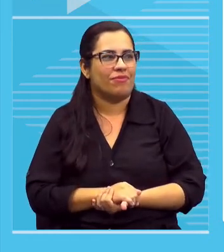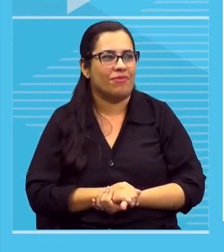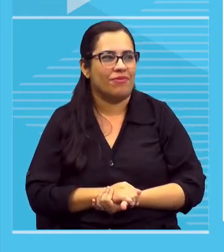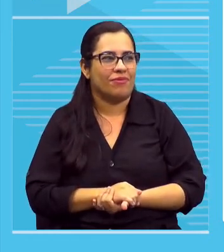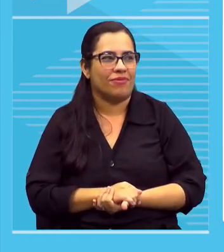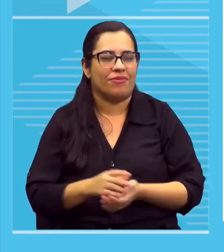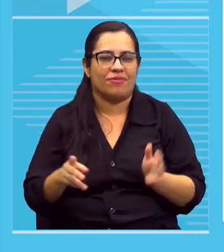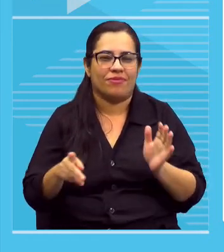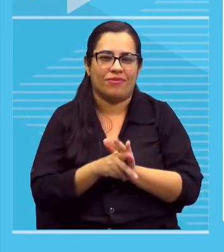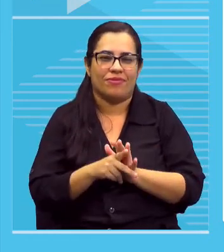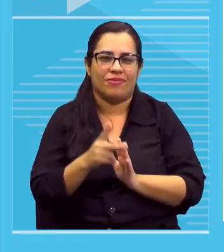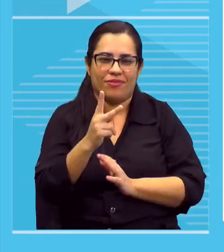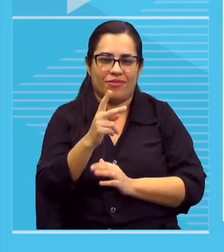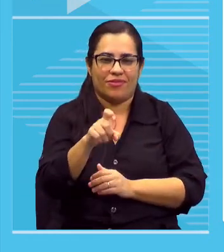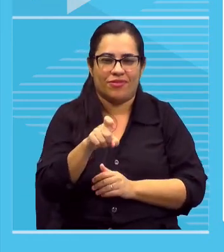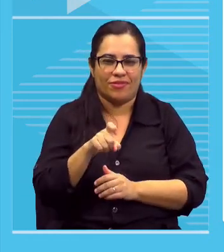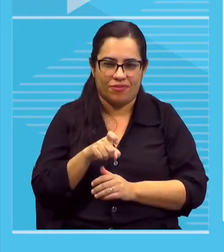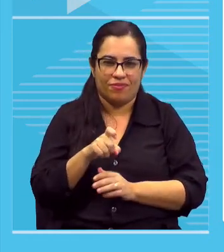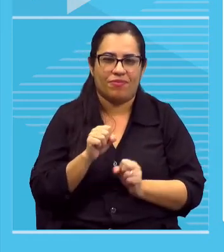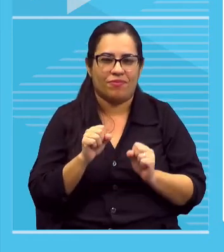é de 2x